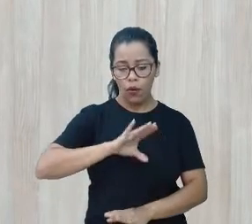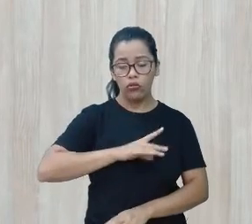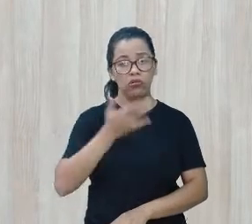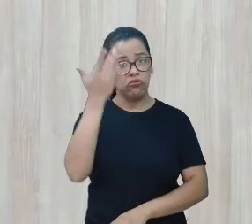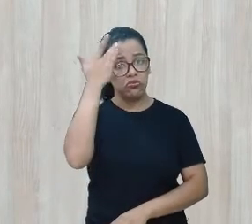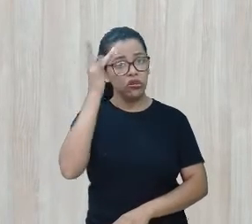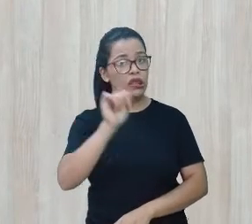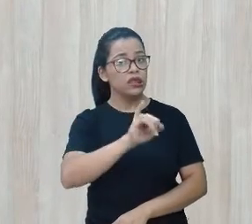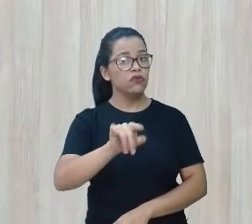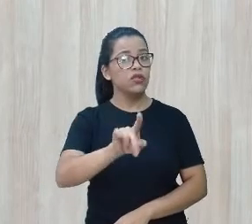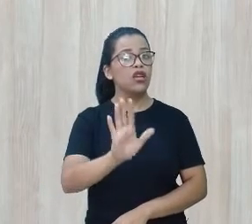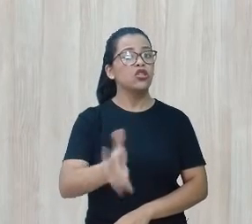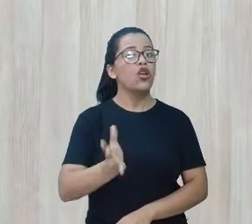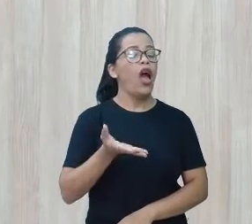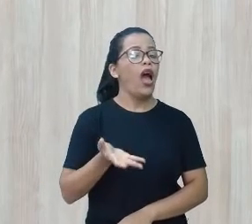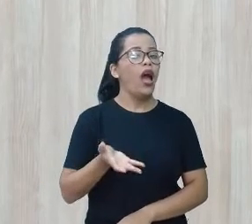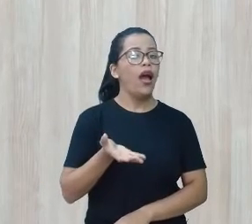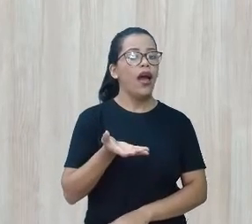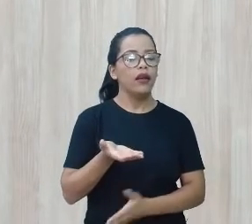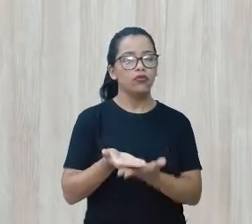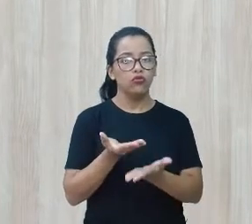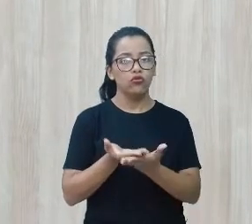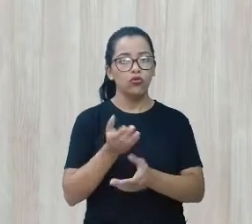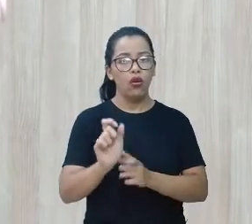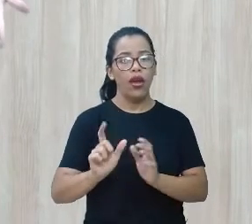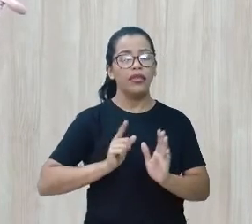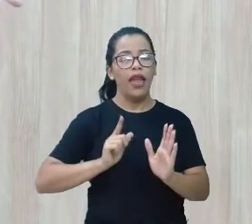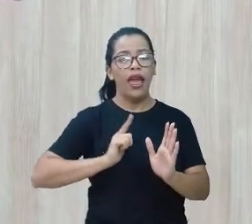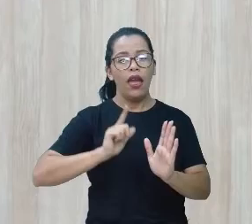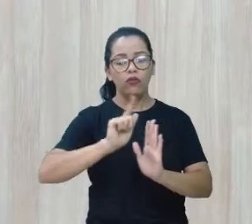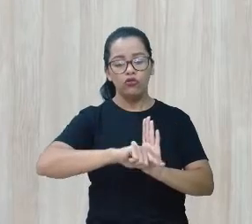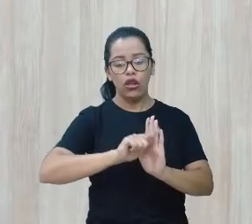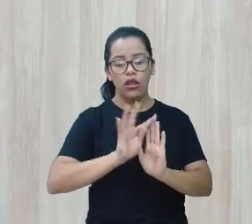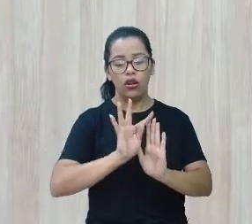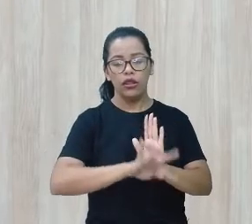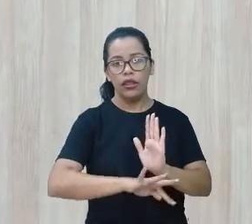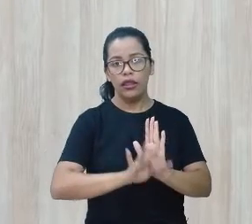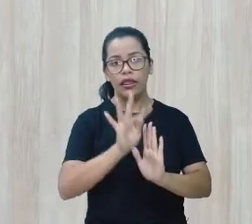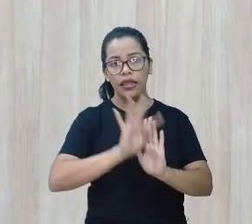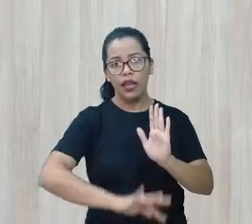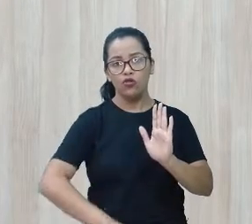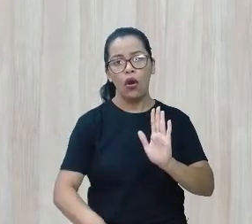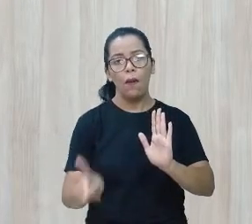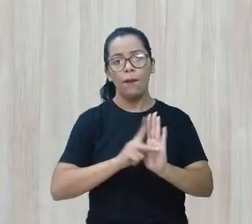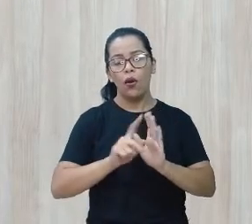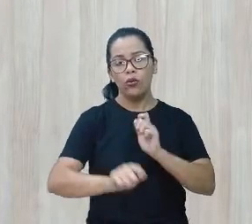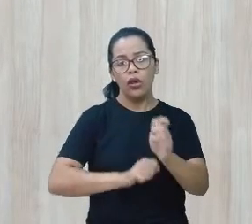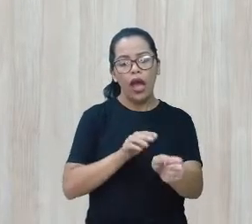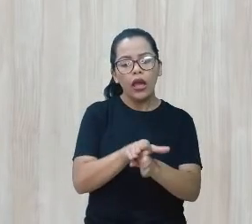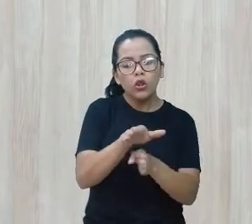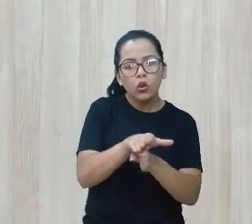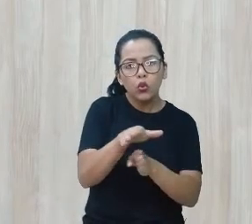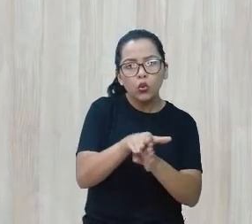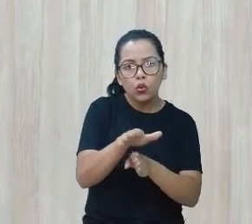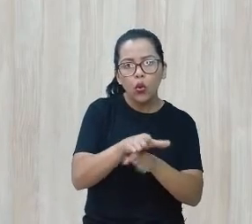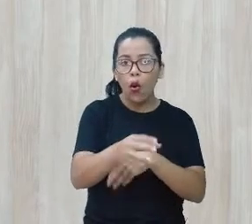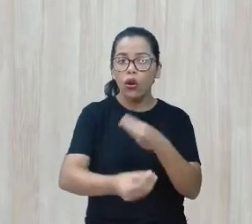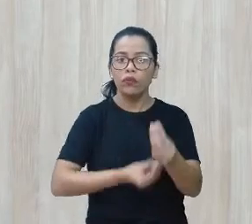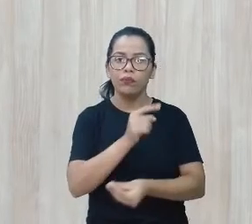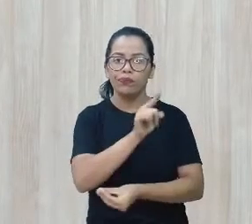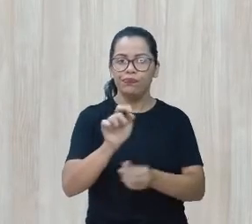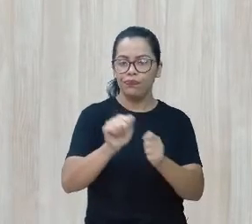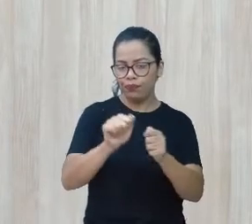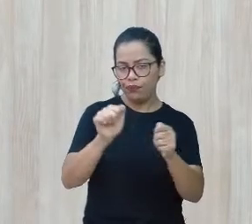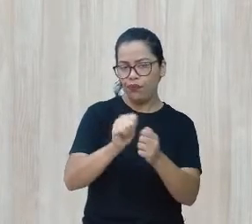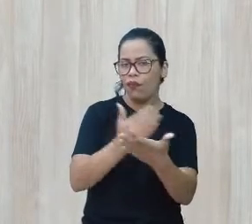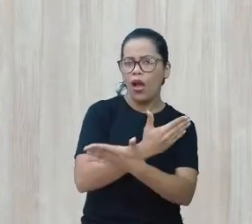já estudaram, mas existe um gênero textual que é um instrucional, né? A gente vai dar instruções de como você vai